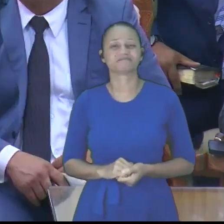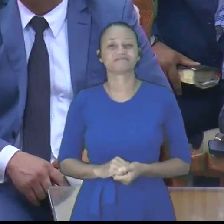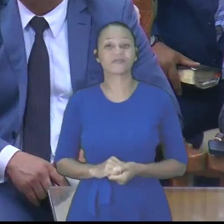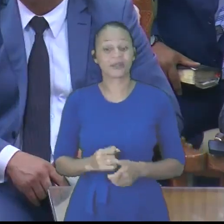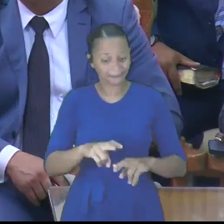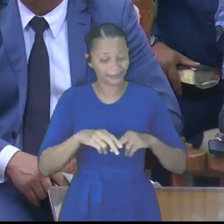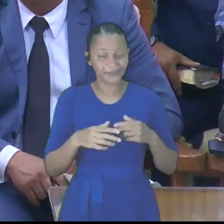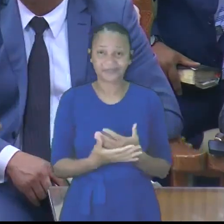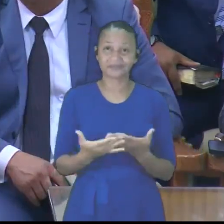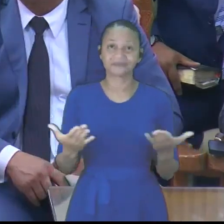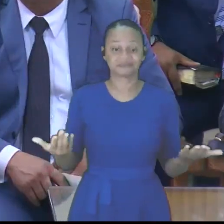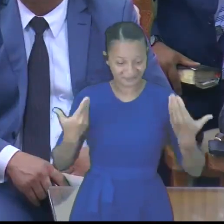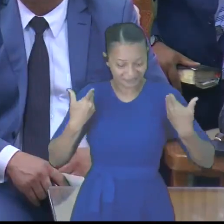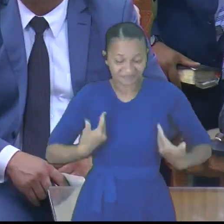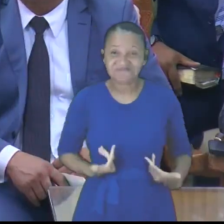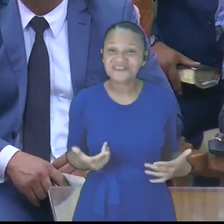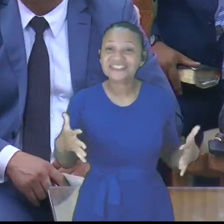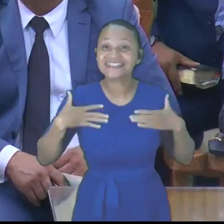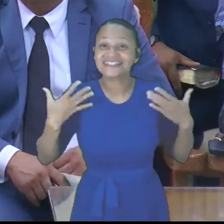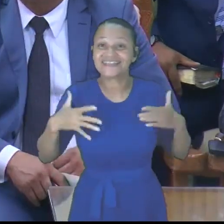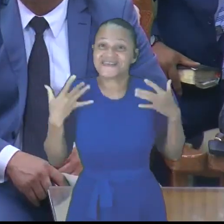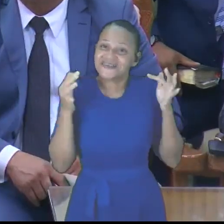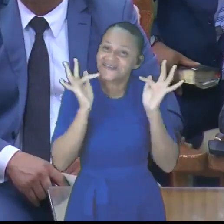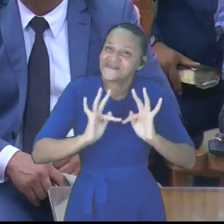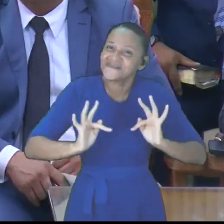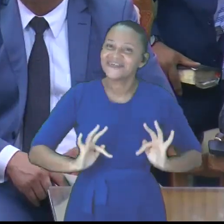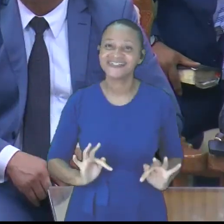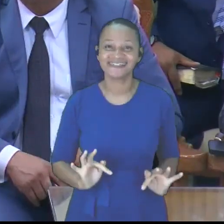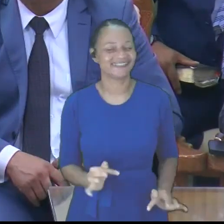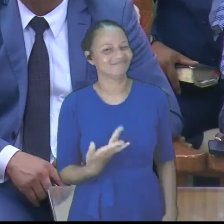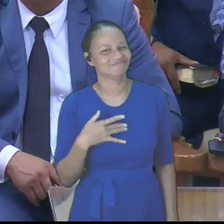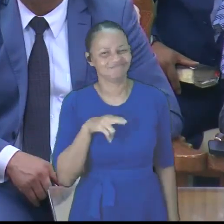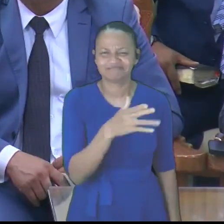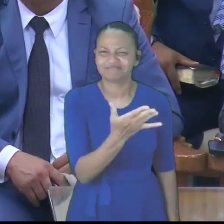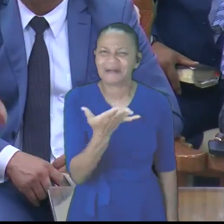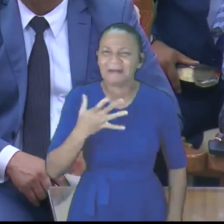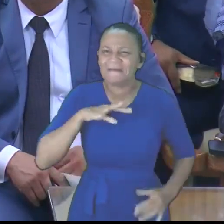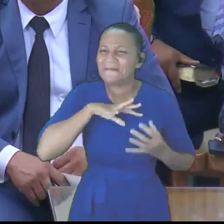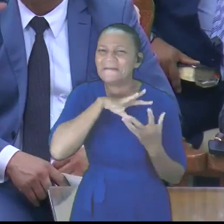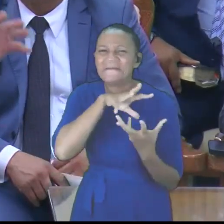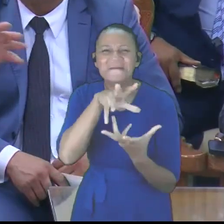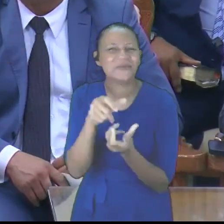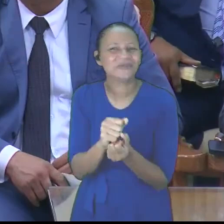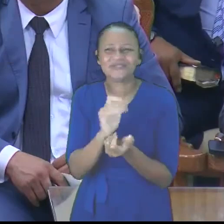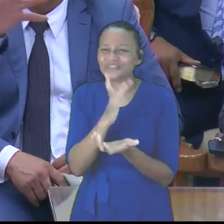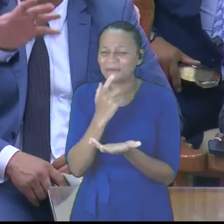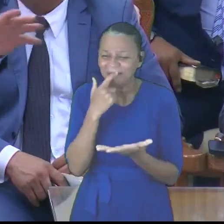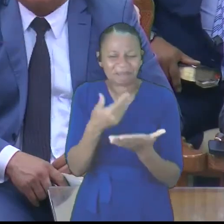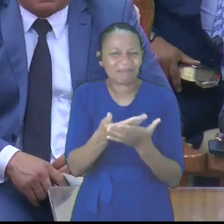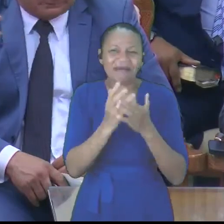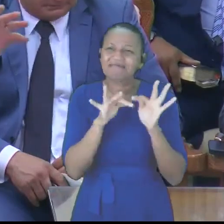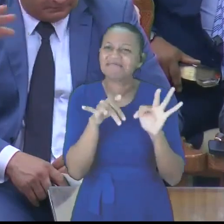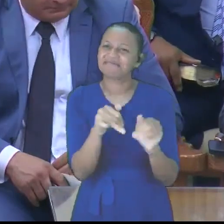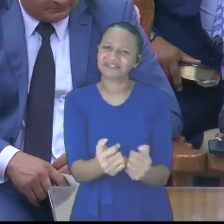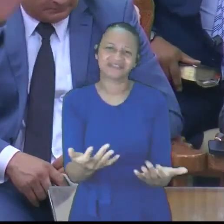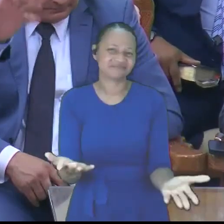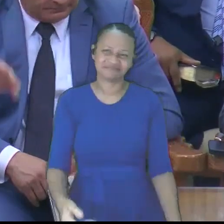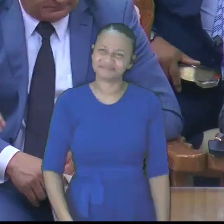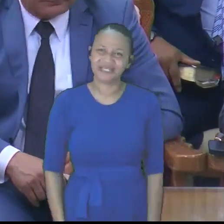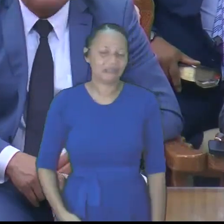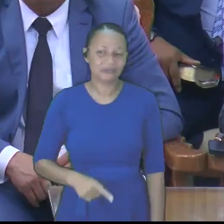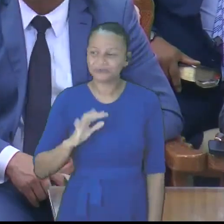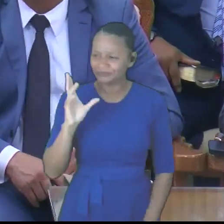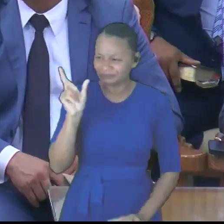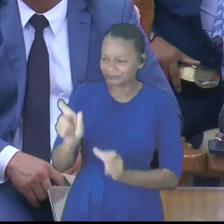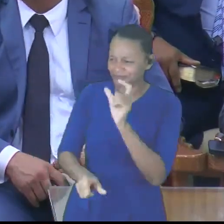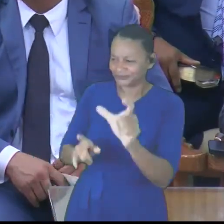É por isso que eu estou animado. É por isso que eu estou animado. Irmão, o mundo já está correndo para isso. Já está correndo para isso, não tem para onde não. Eles estão correndo